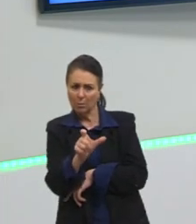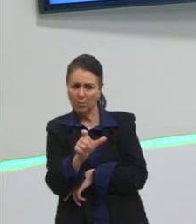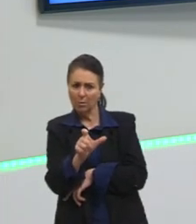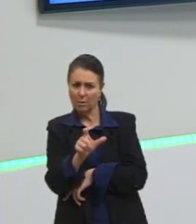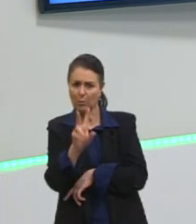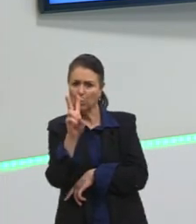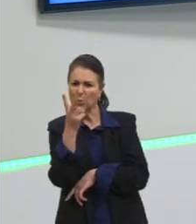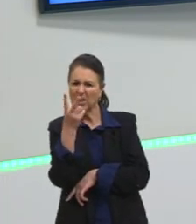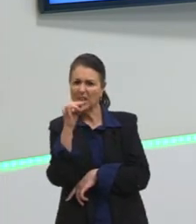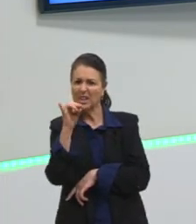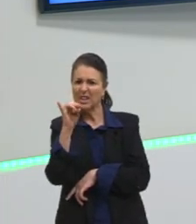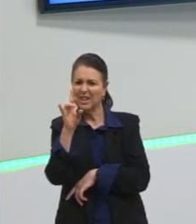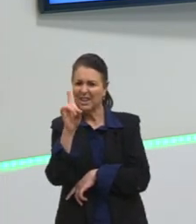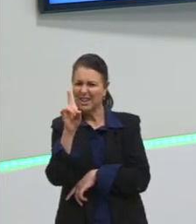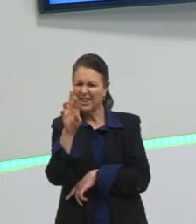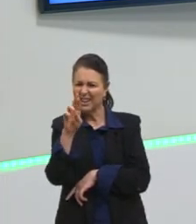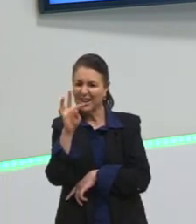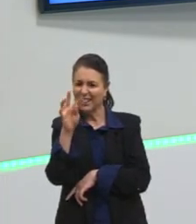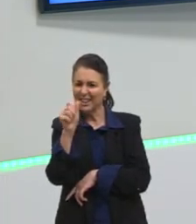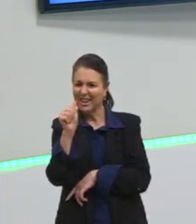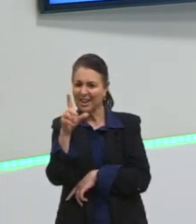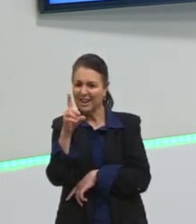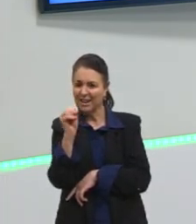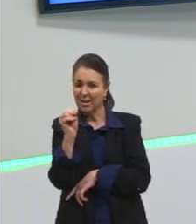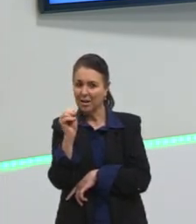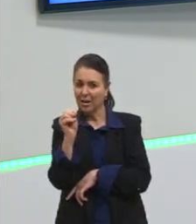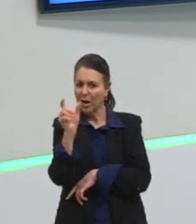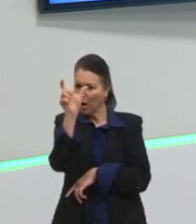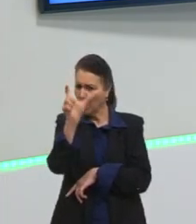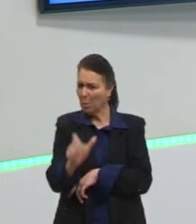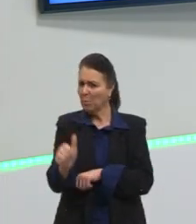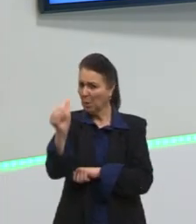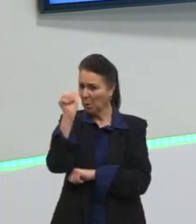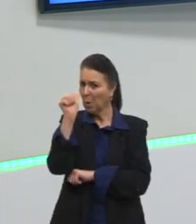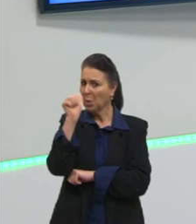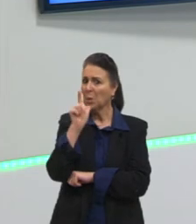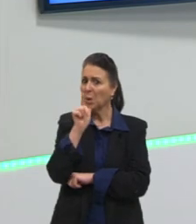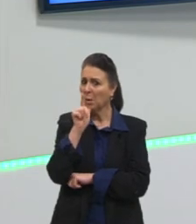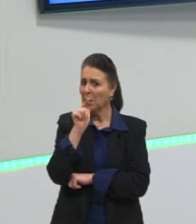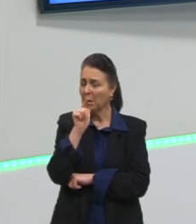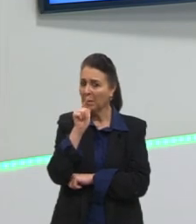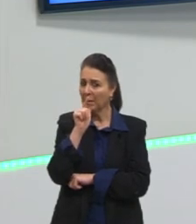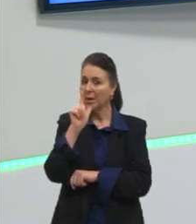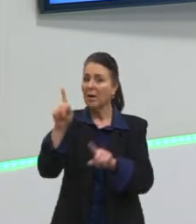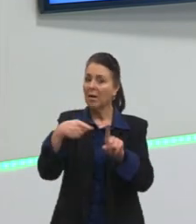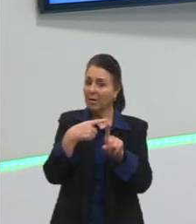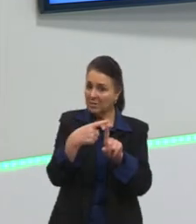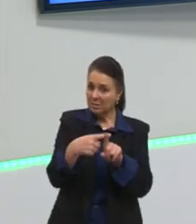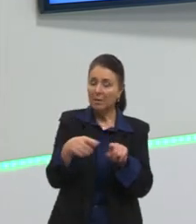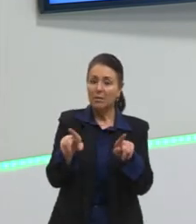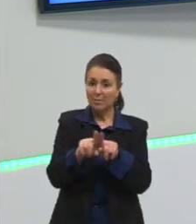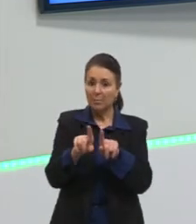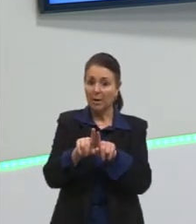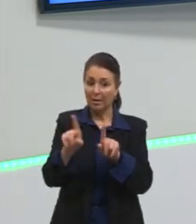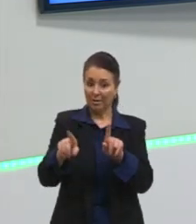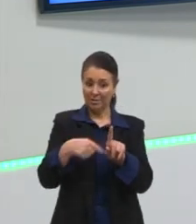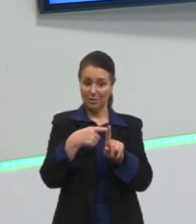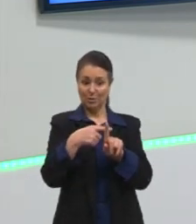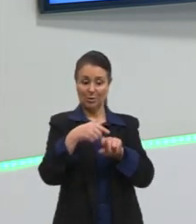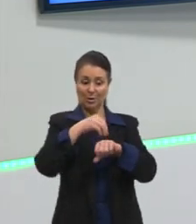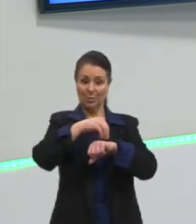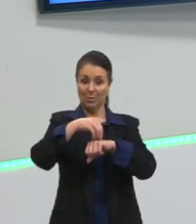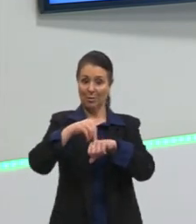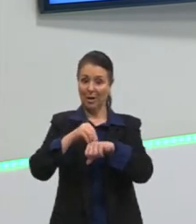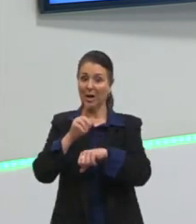é tomar água né a gente sabe E na adição funciona com esse mesmo sentido é quando a gente Adiciona uma molécula